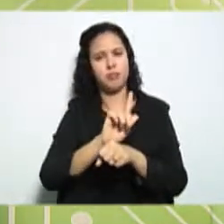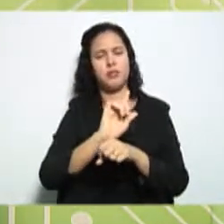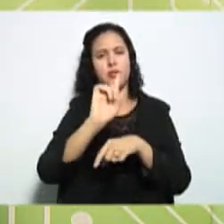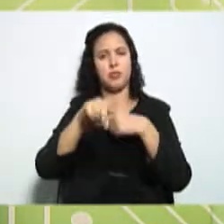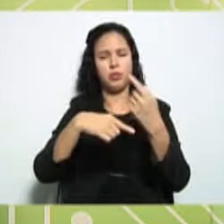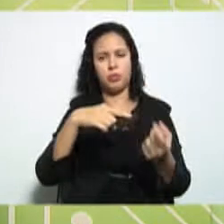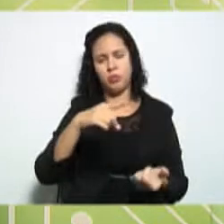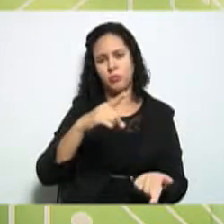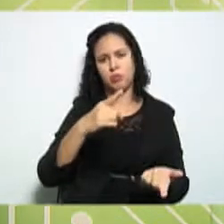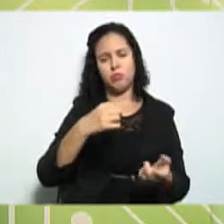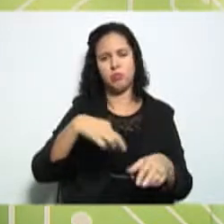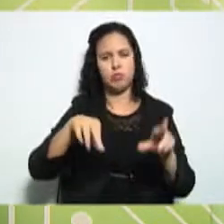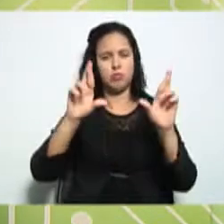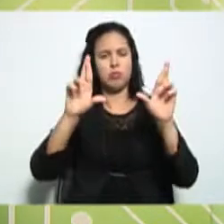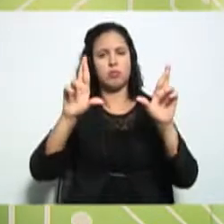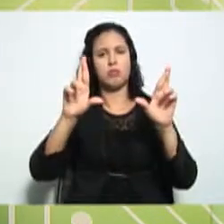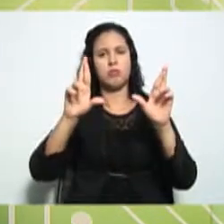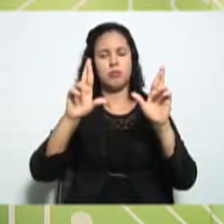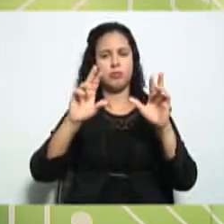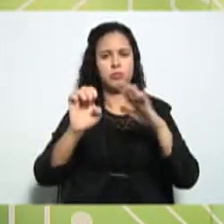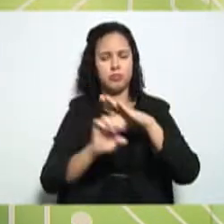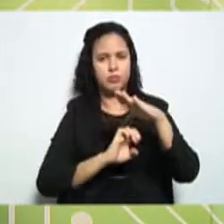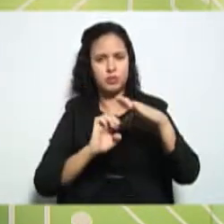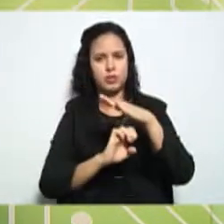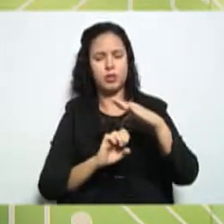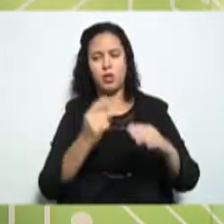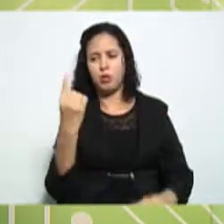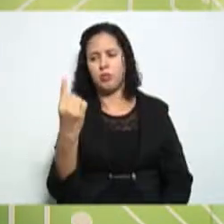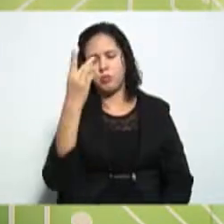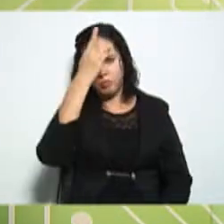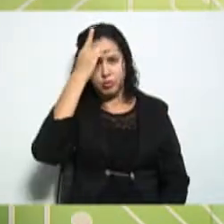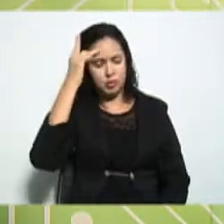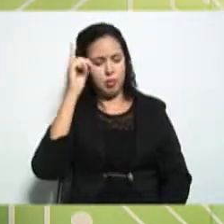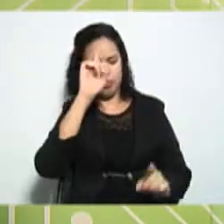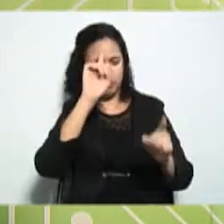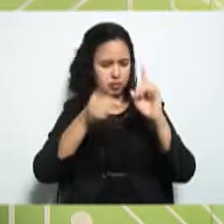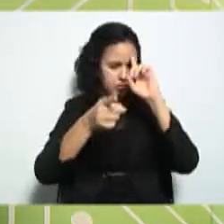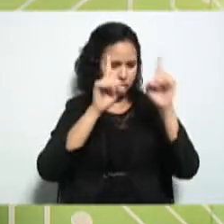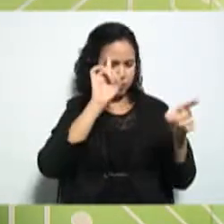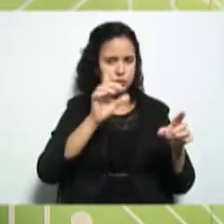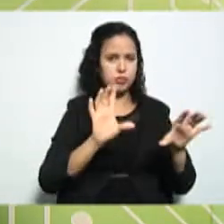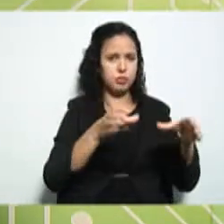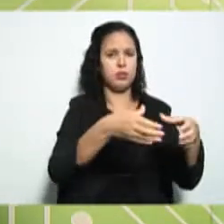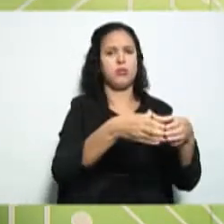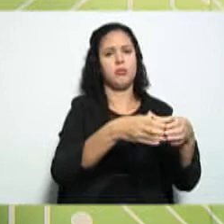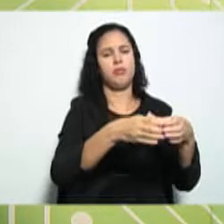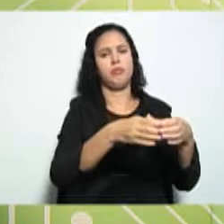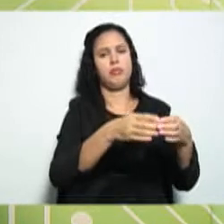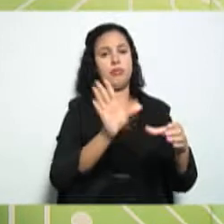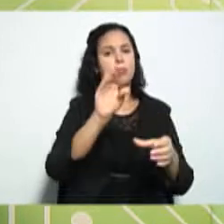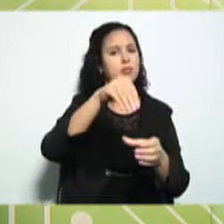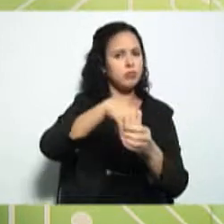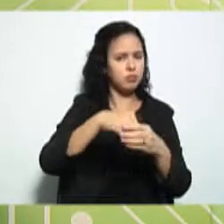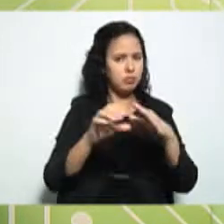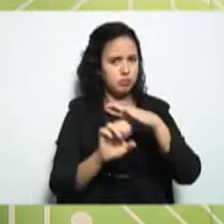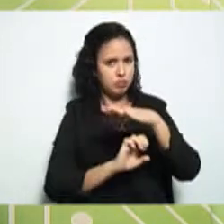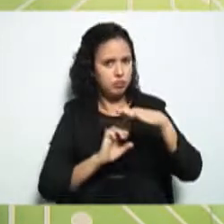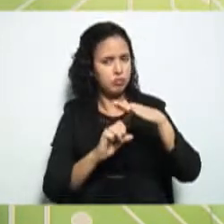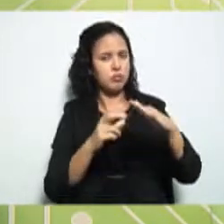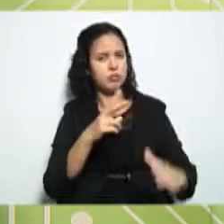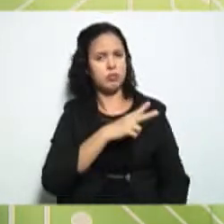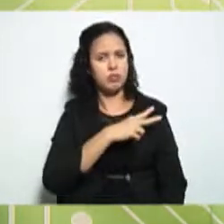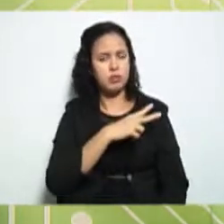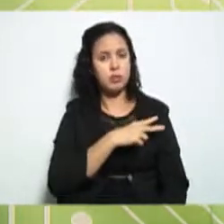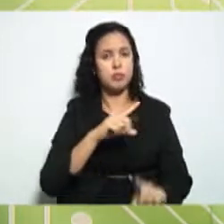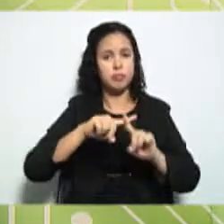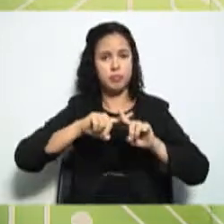ter, muitas vezes, então, esse formato de pirâmide, onde uma pessoa manda em uma grande equipe. Isso é normalmente em outras empresas privadas. Quando a